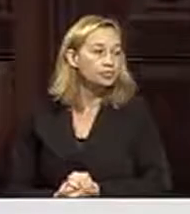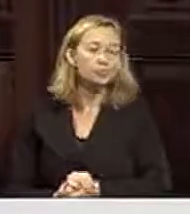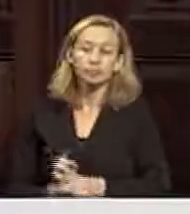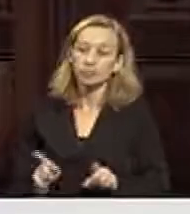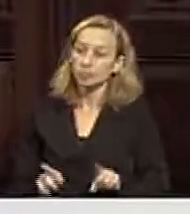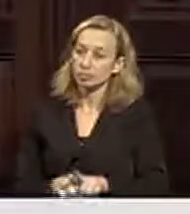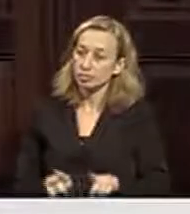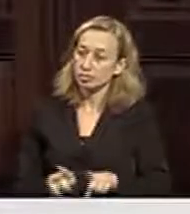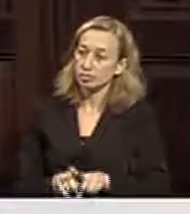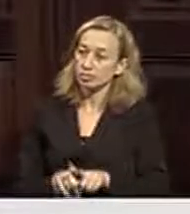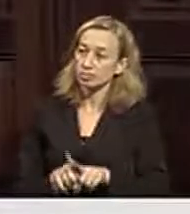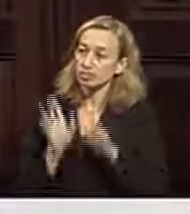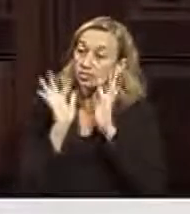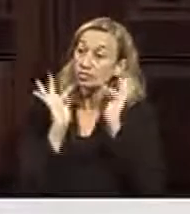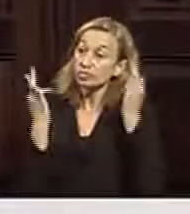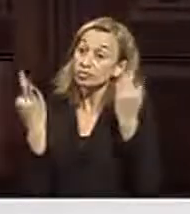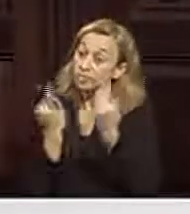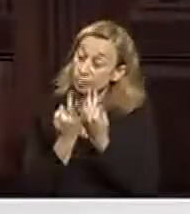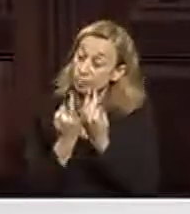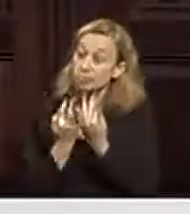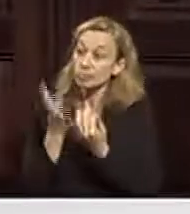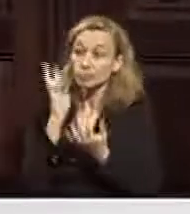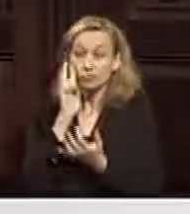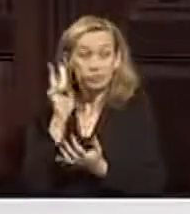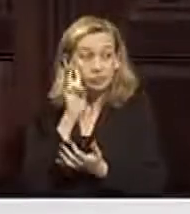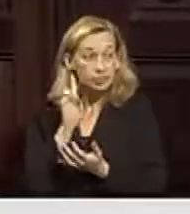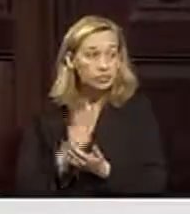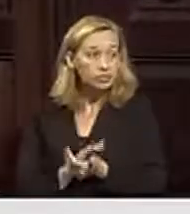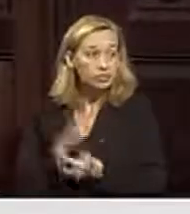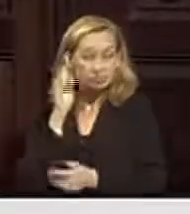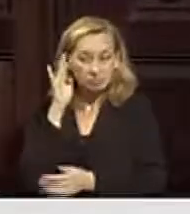família. Imagine, senhora